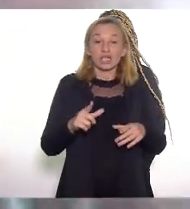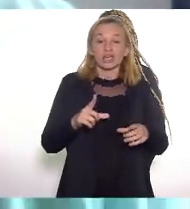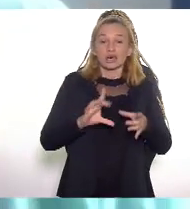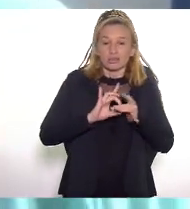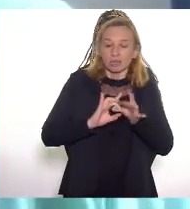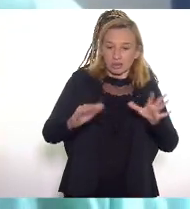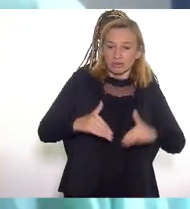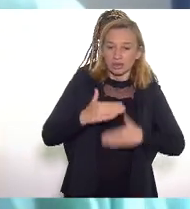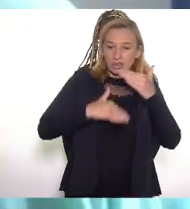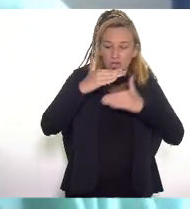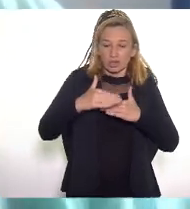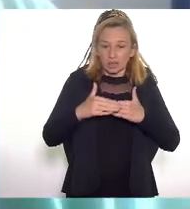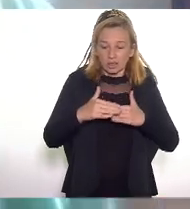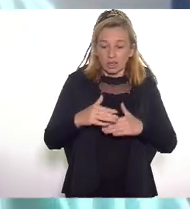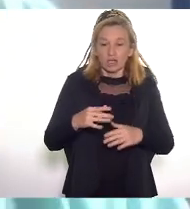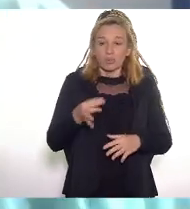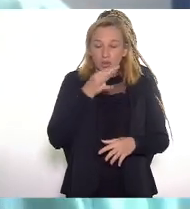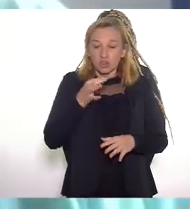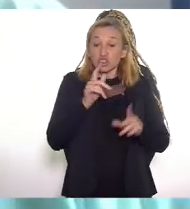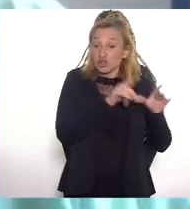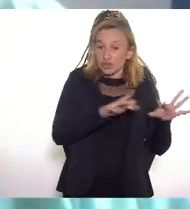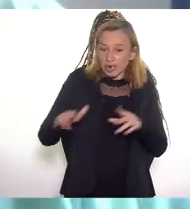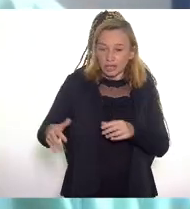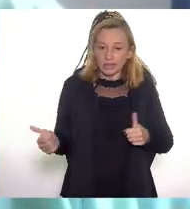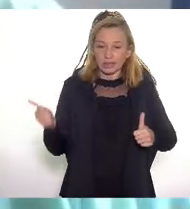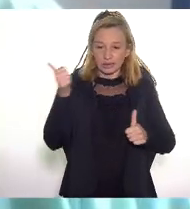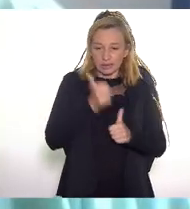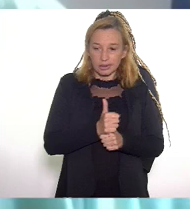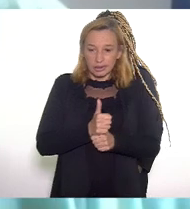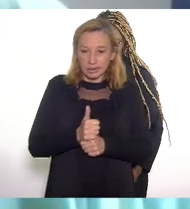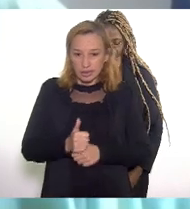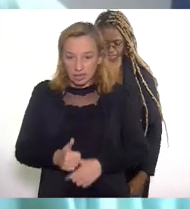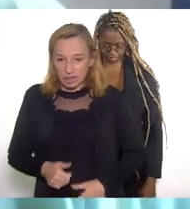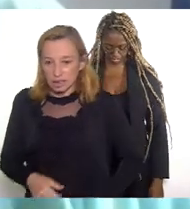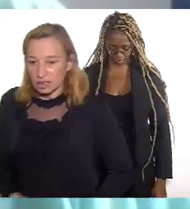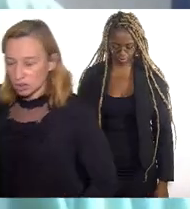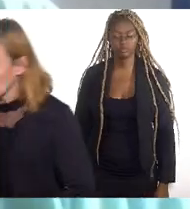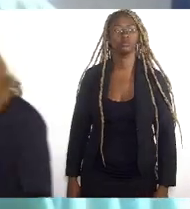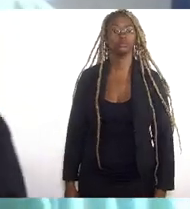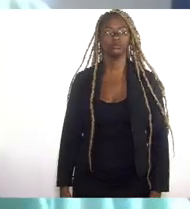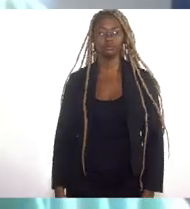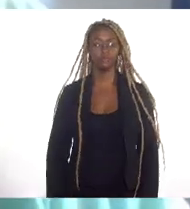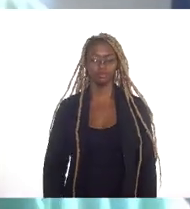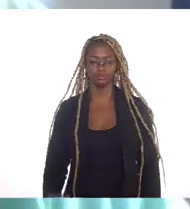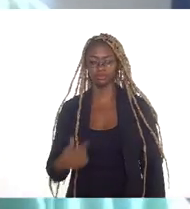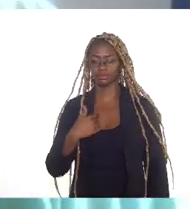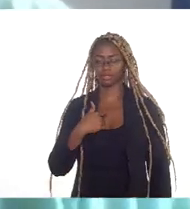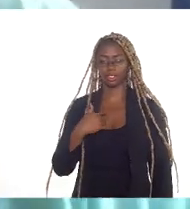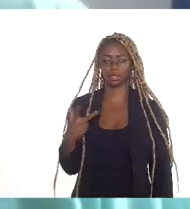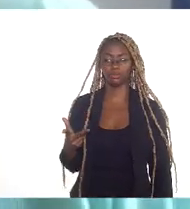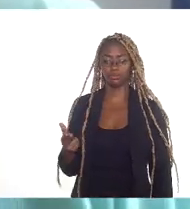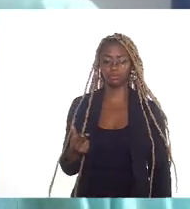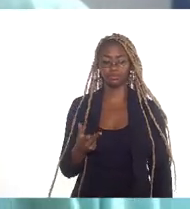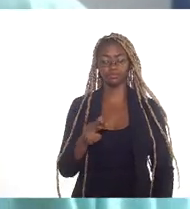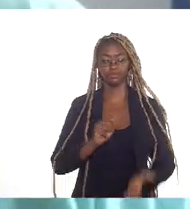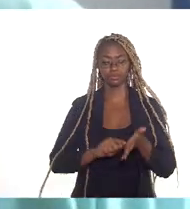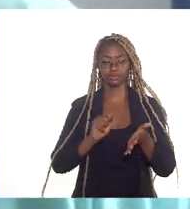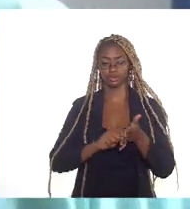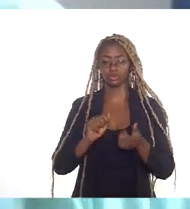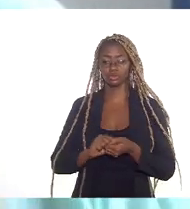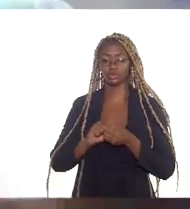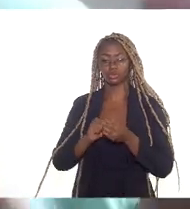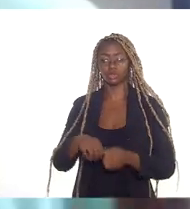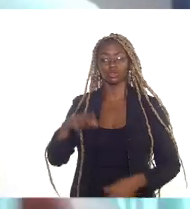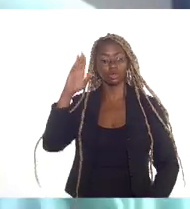nós convivemos com posições diferentes. Vou dar um exemplo. Eu sou coautor de duas leis, junto com o deputado delegado Carlos